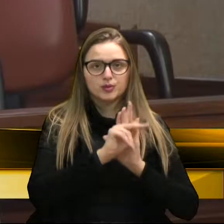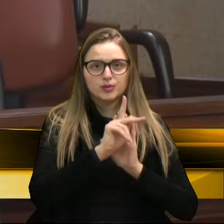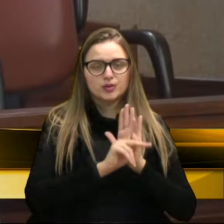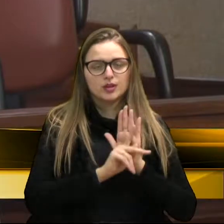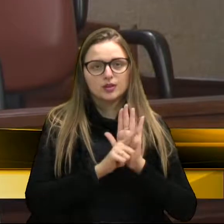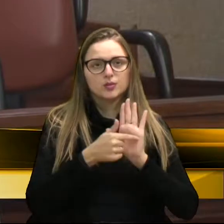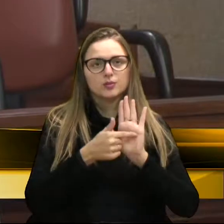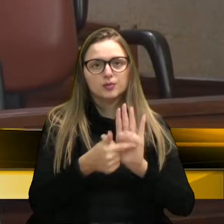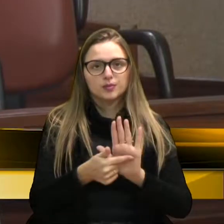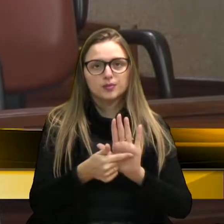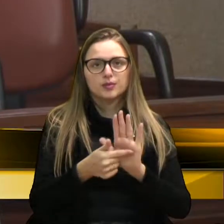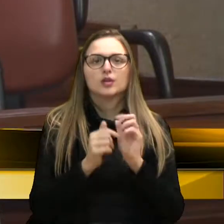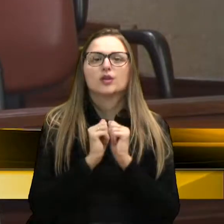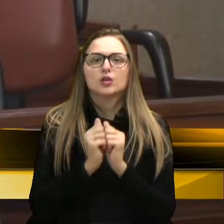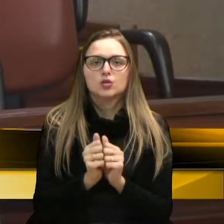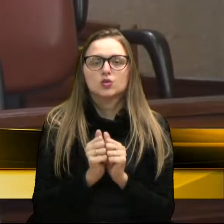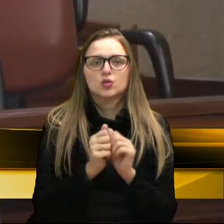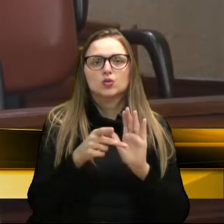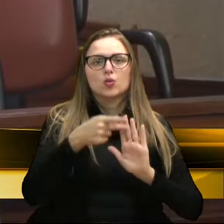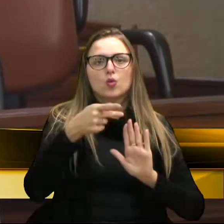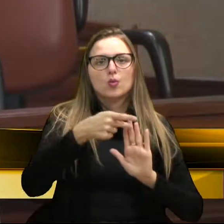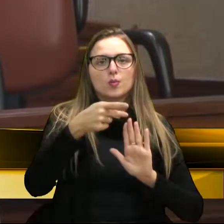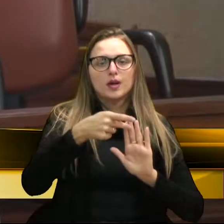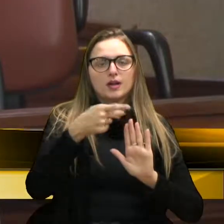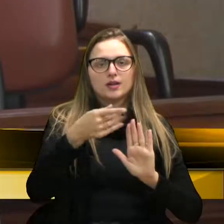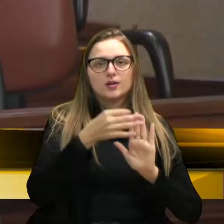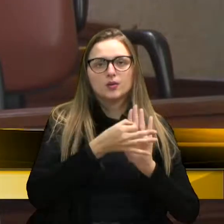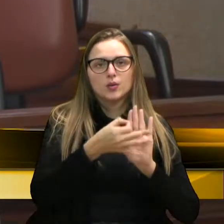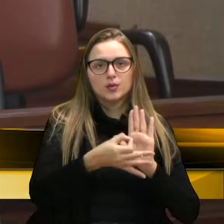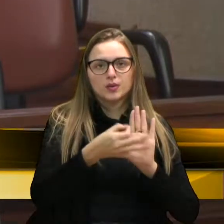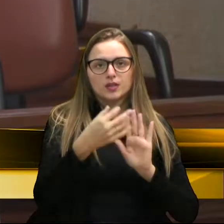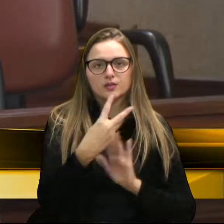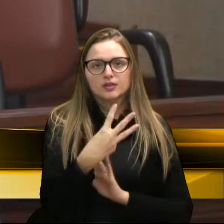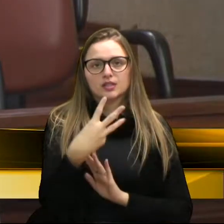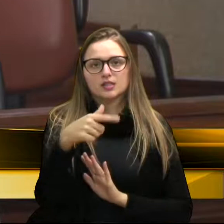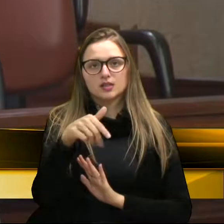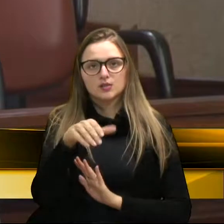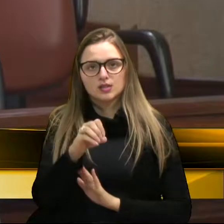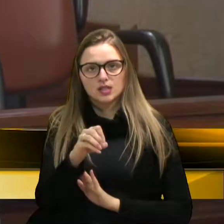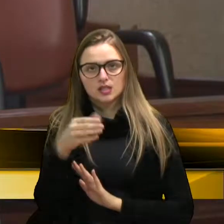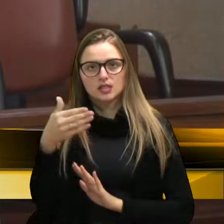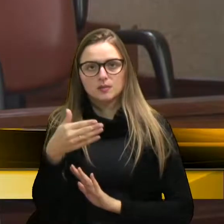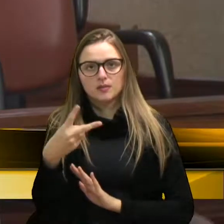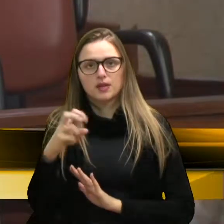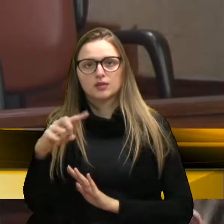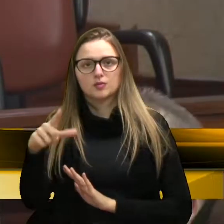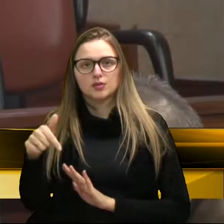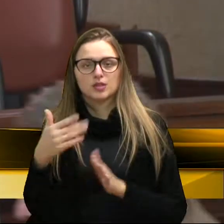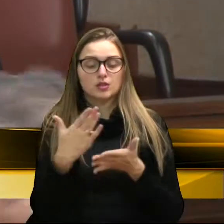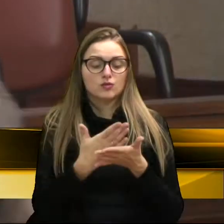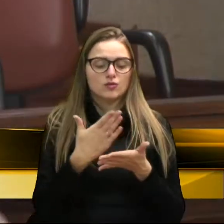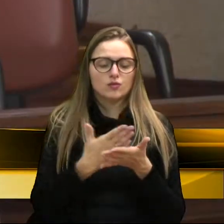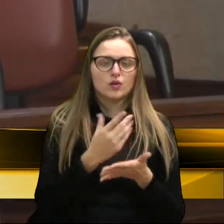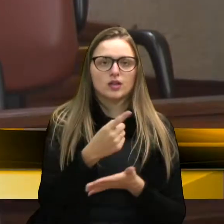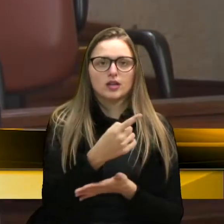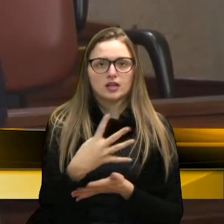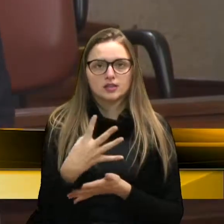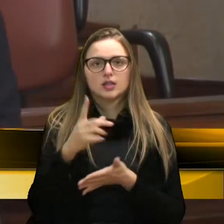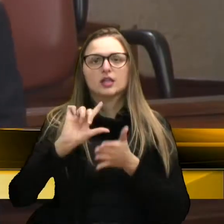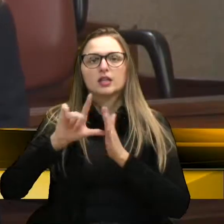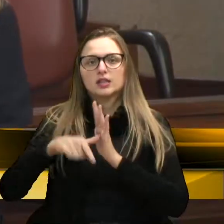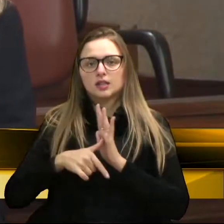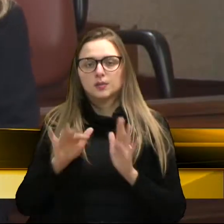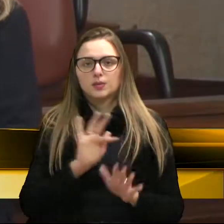tela, através do parecer 370 de 2017, folha 14, após o autor